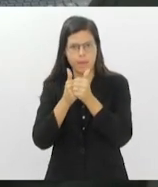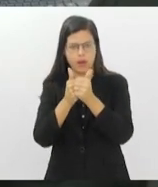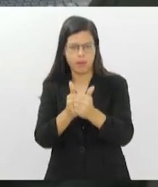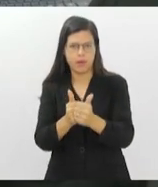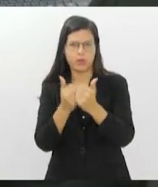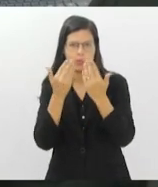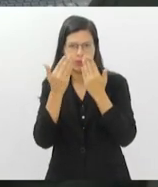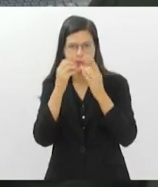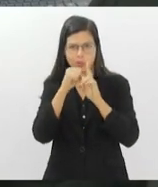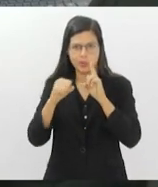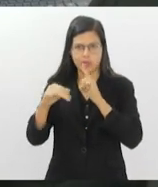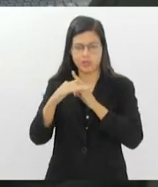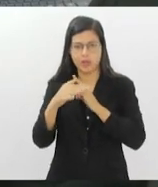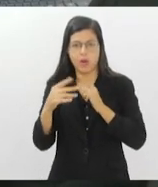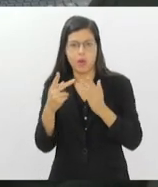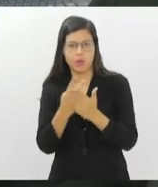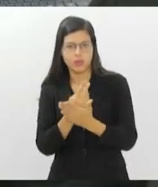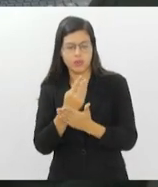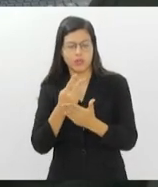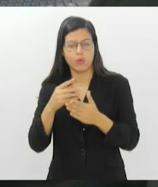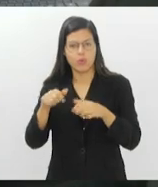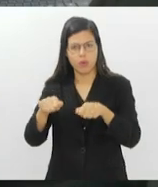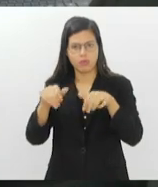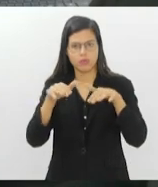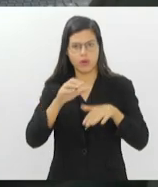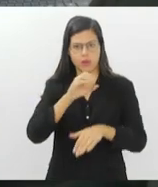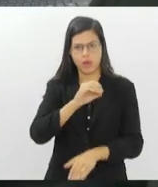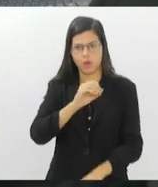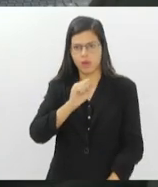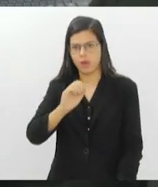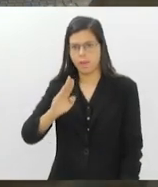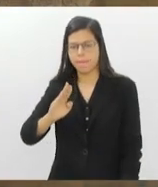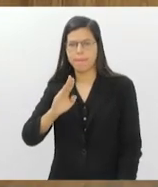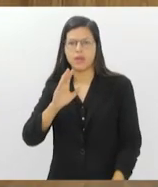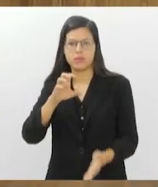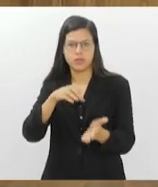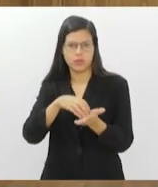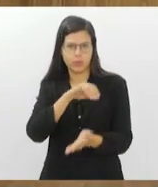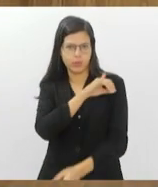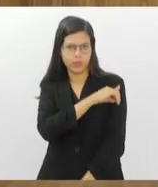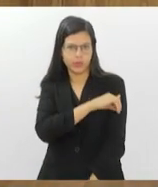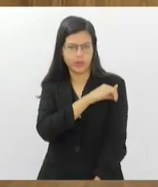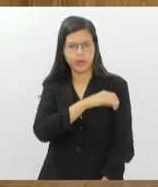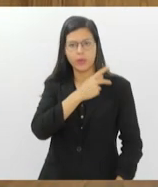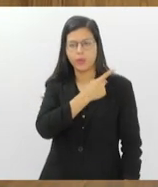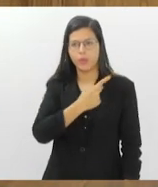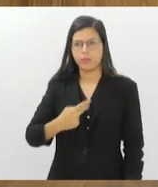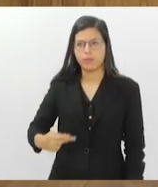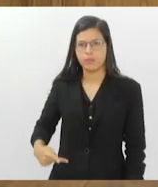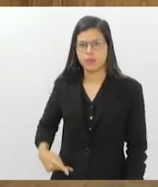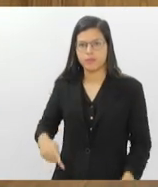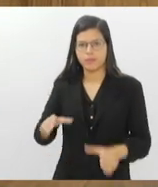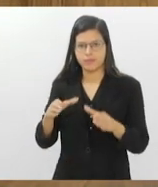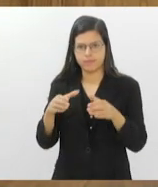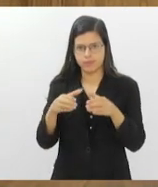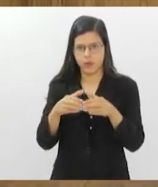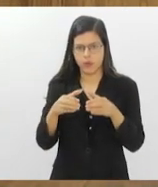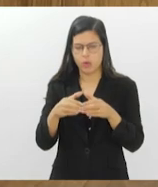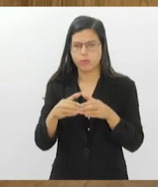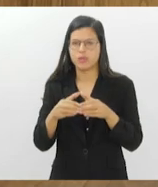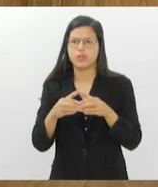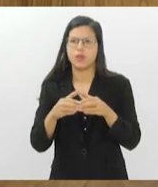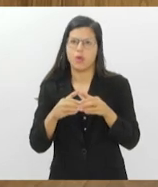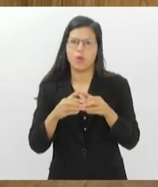aconteceu no auditório da Ordem dos Advogados do Brasil, no centro do Rio. Presidente da Comissão de Políticas sobre Drogas da